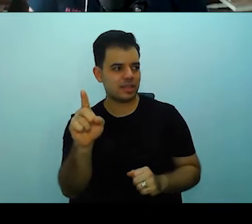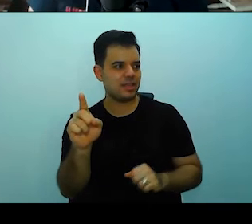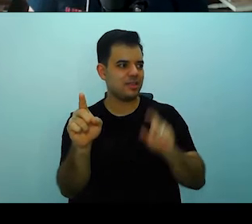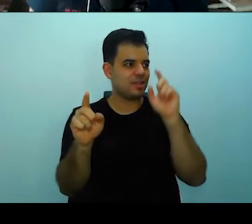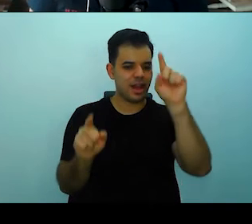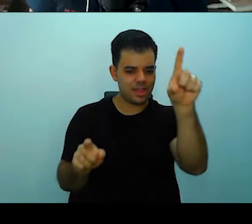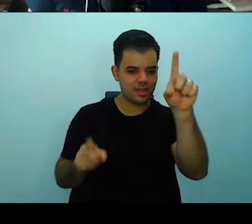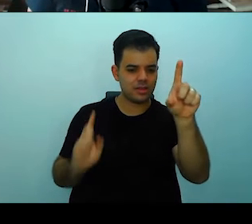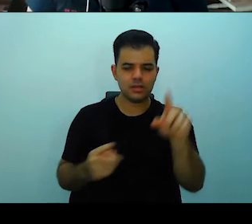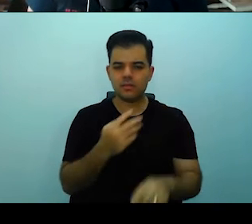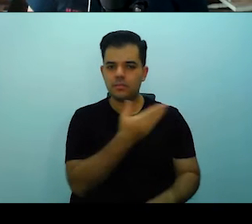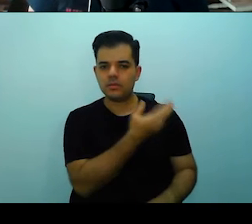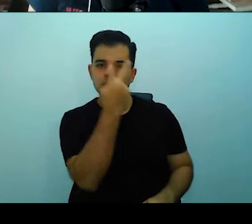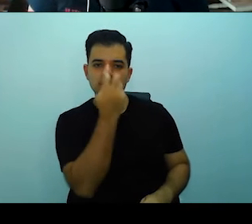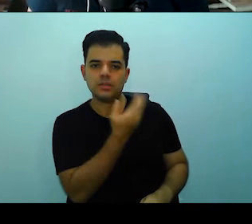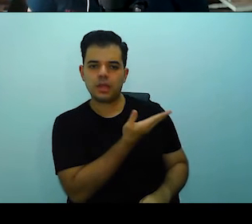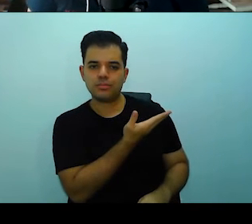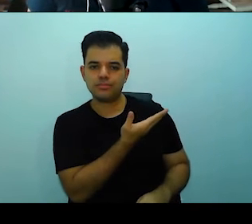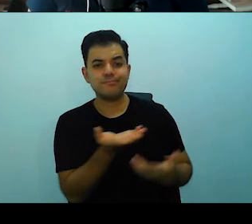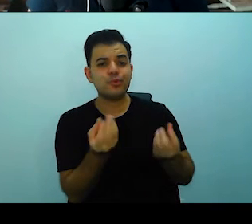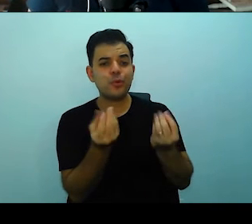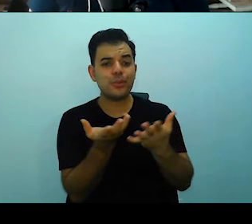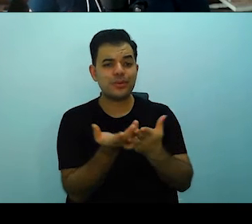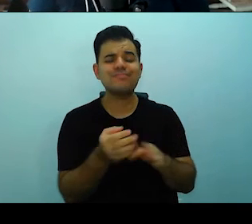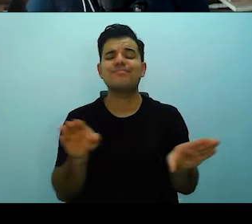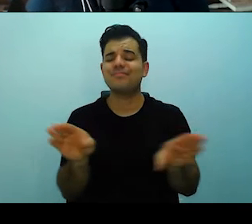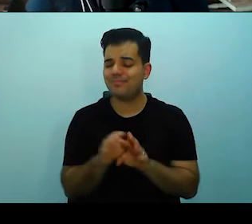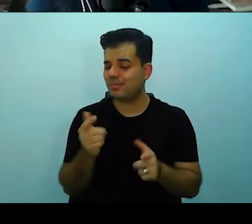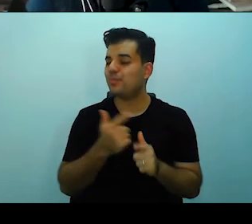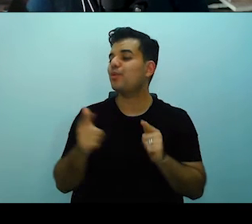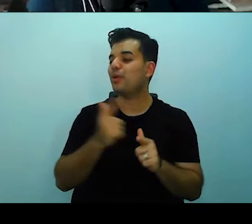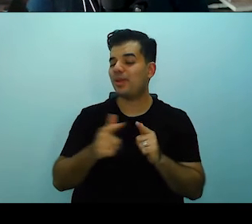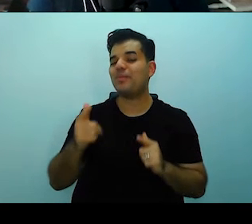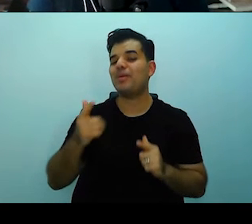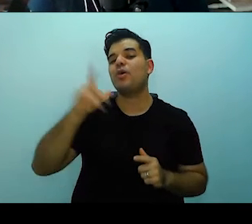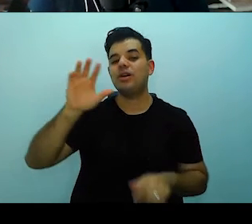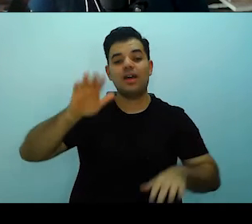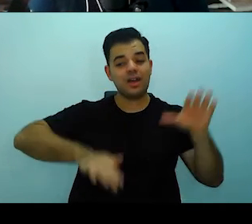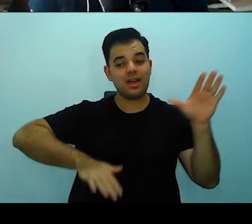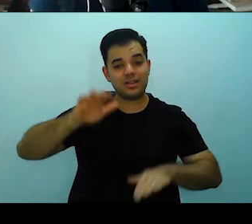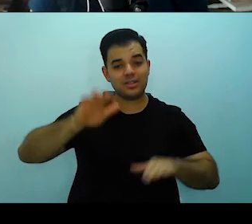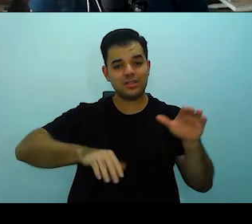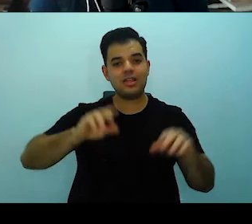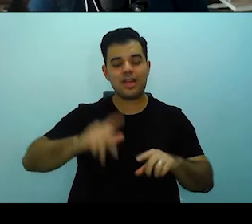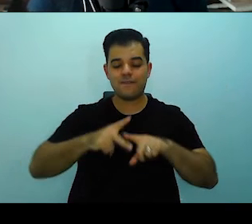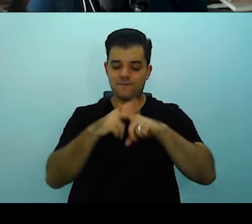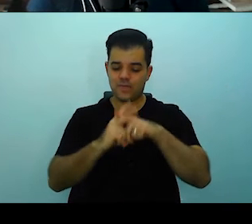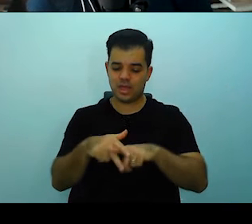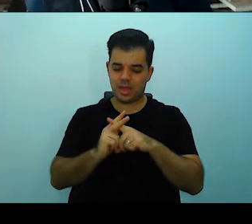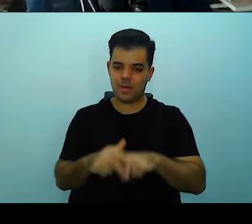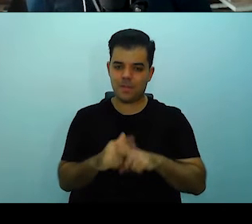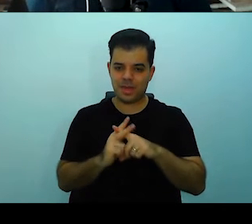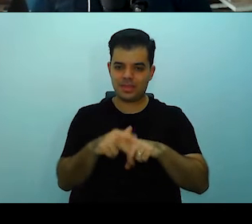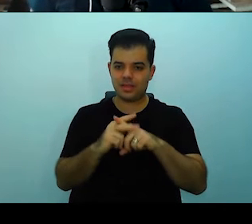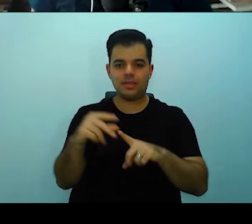ali. E tem um outro problema também, que é as pessoas às vezes não consideram a configuração das ferramentas para o